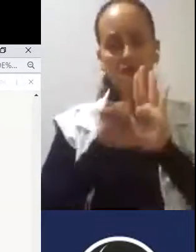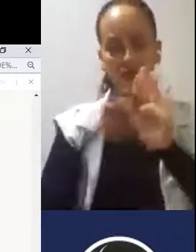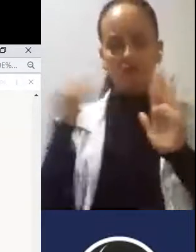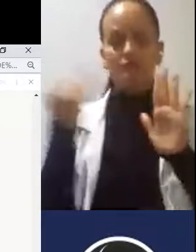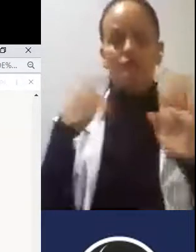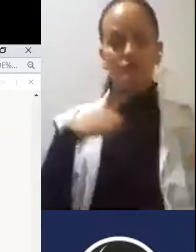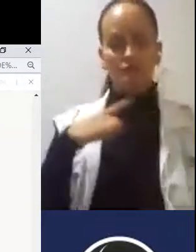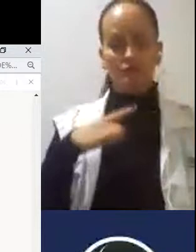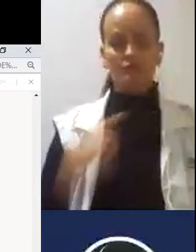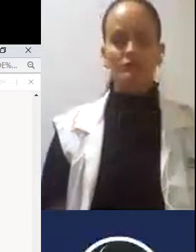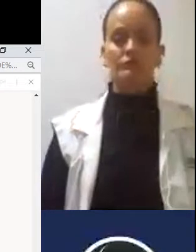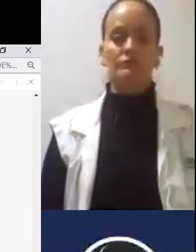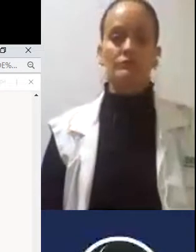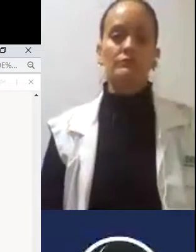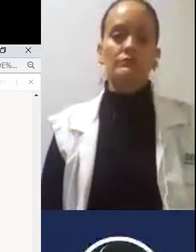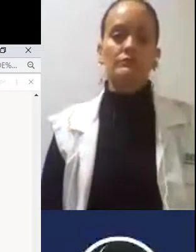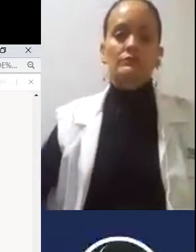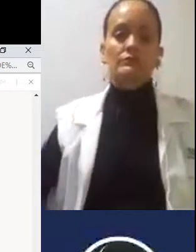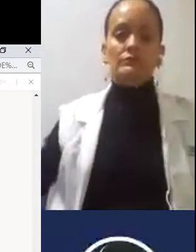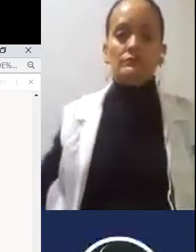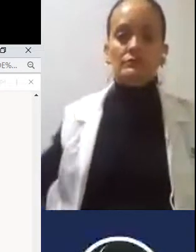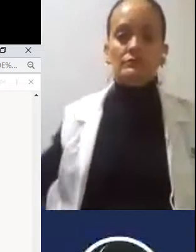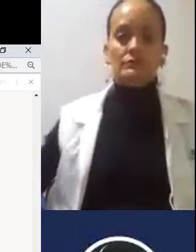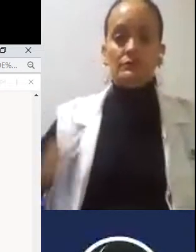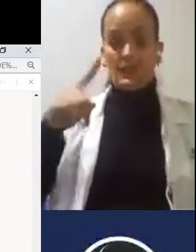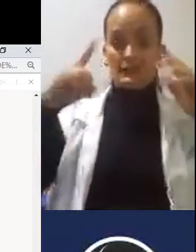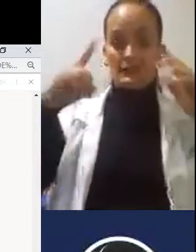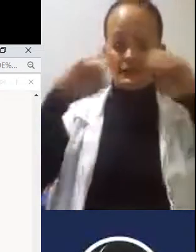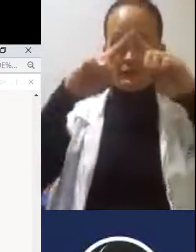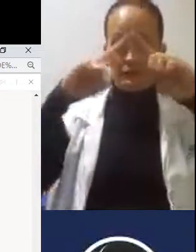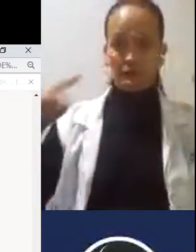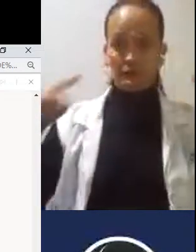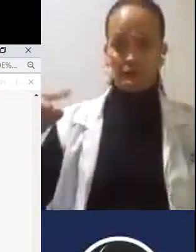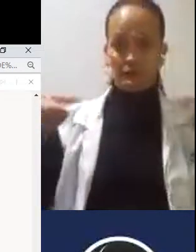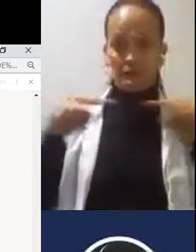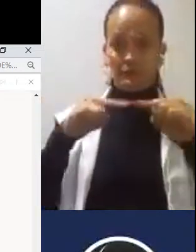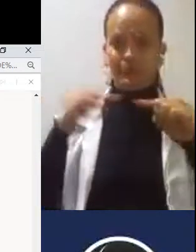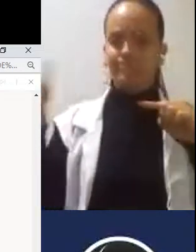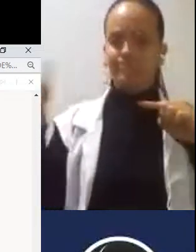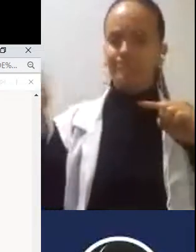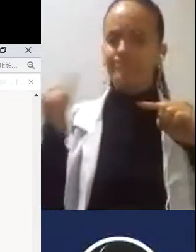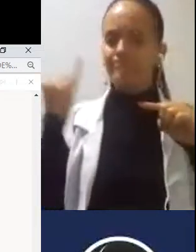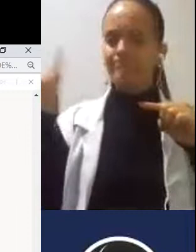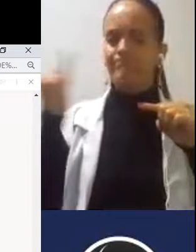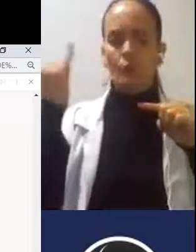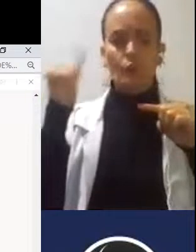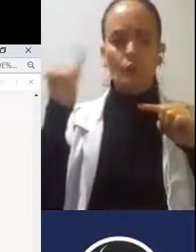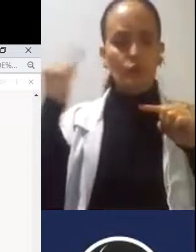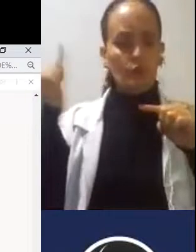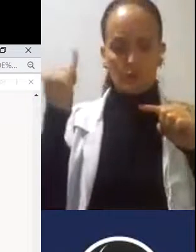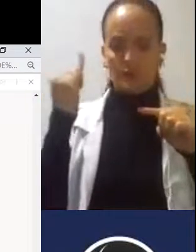ó, esse triângulo aqui ele é muito importante para a gente. Só copiar ele aqui.